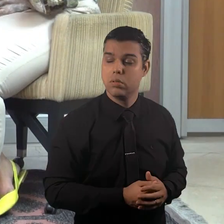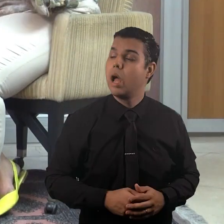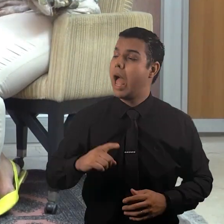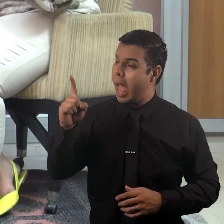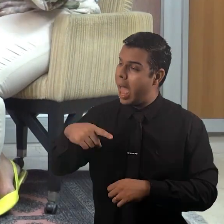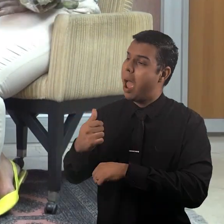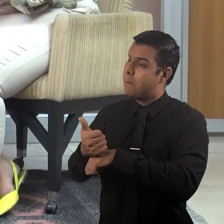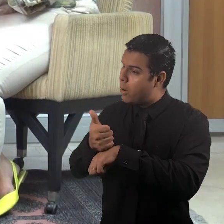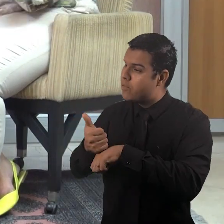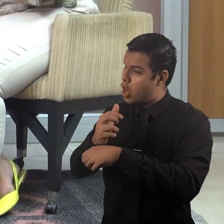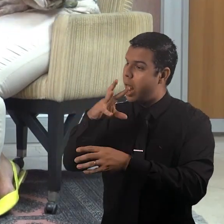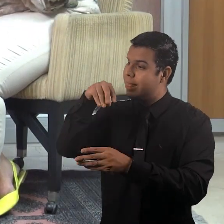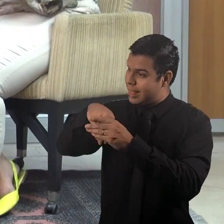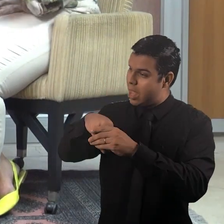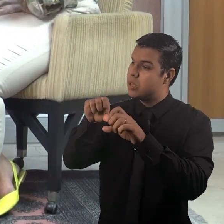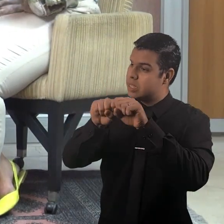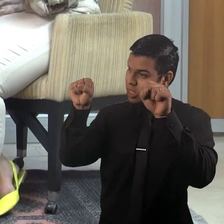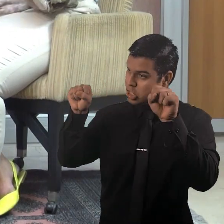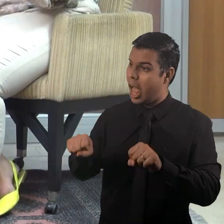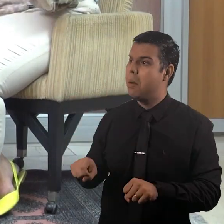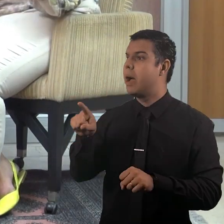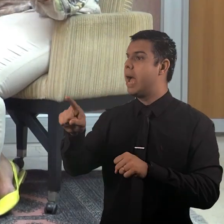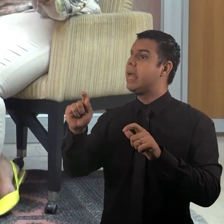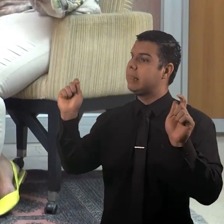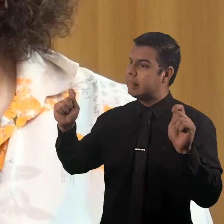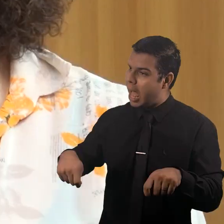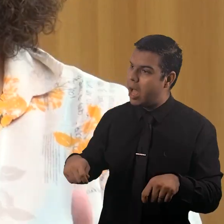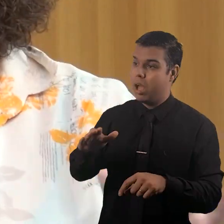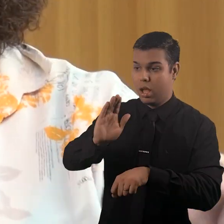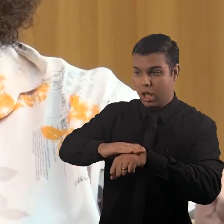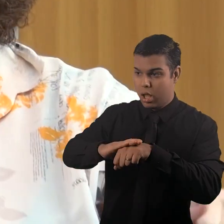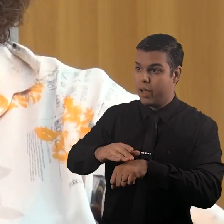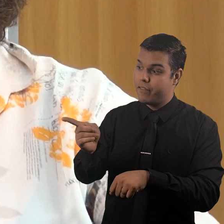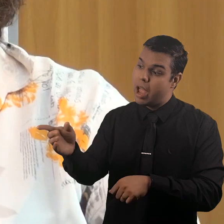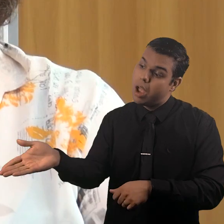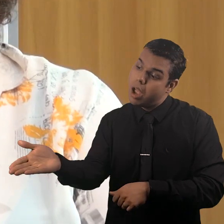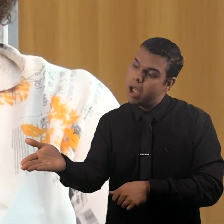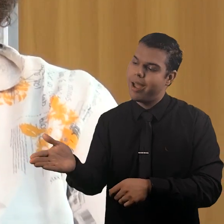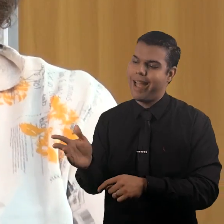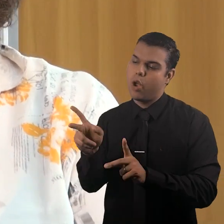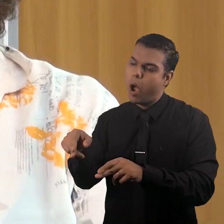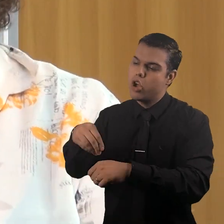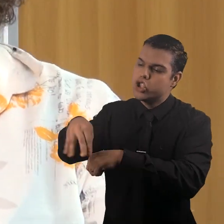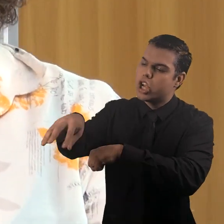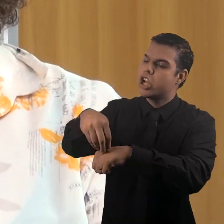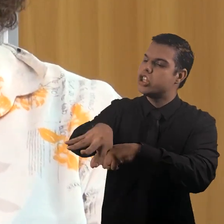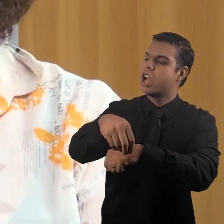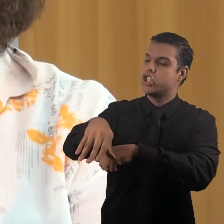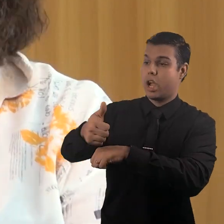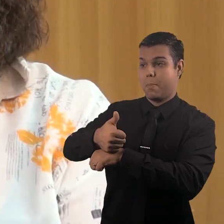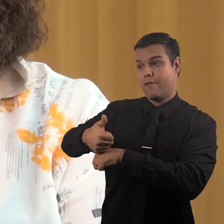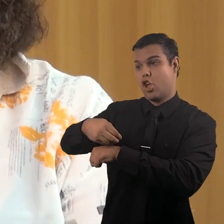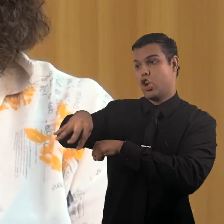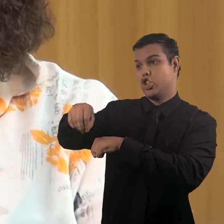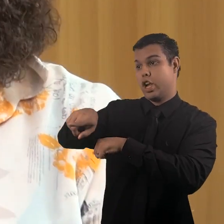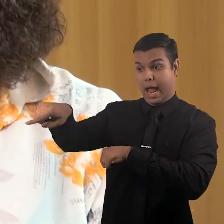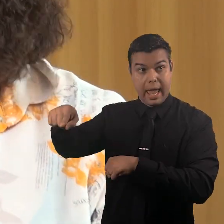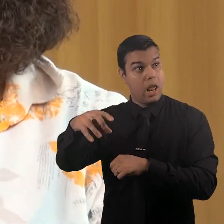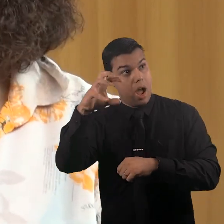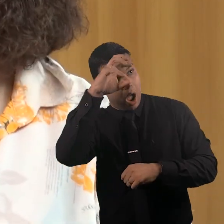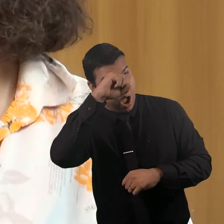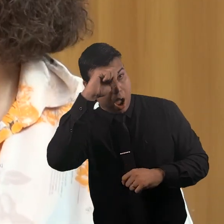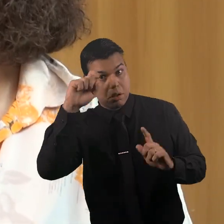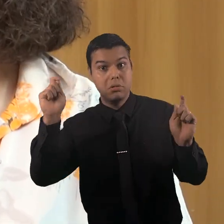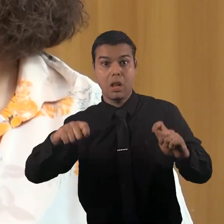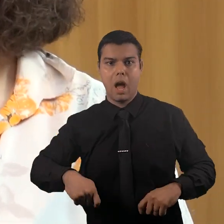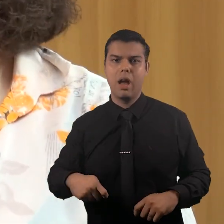é justamente esse profissional que está dentro do sistema e que vai pegar na mãozinha dele e vai falar assim, vai por aqui, depois vai por ali, depois vai por ali, porque cansa